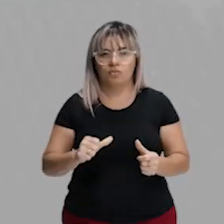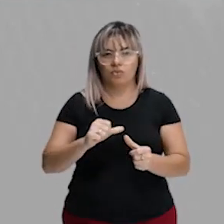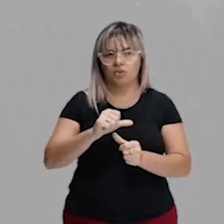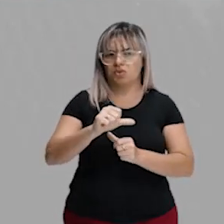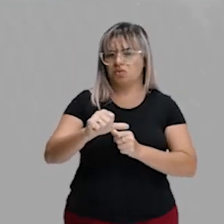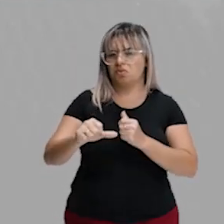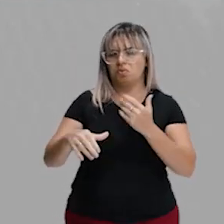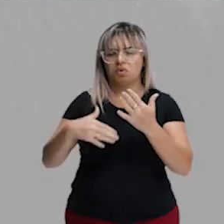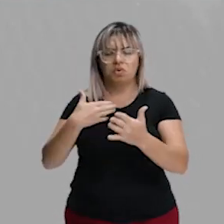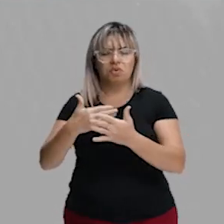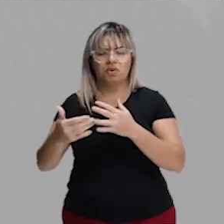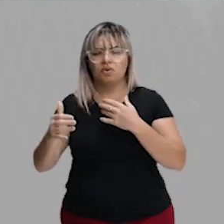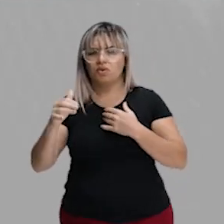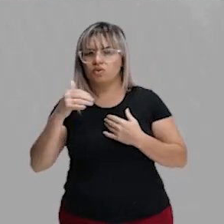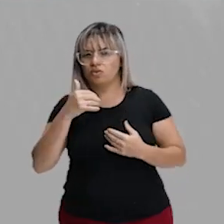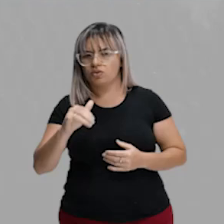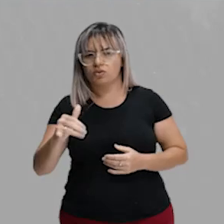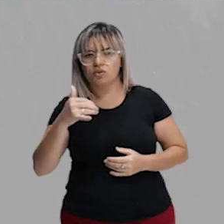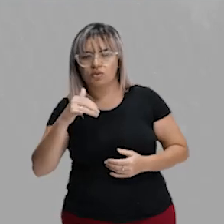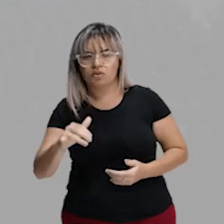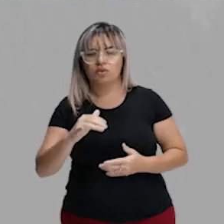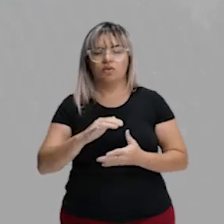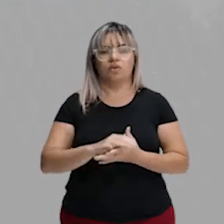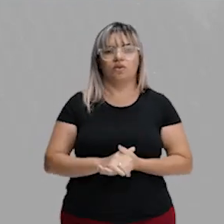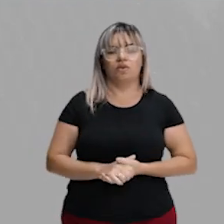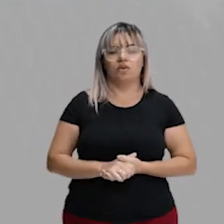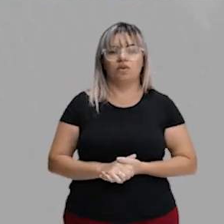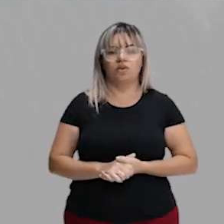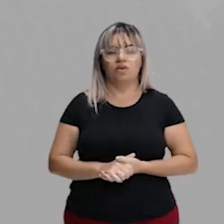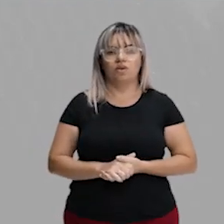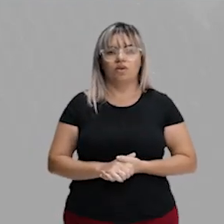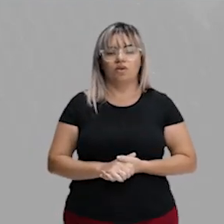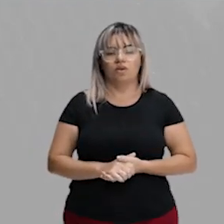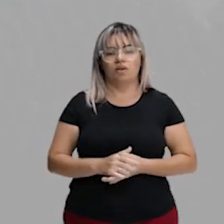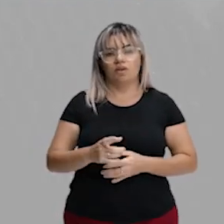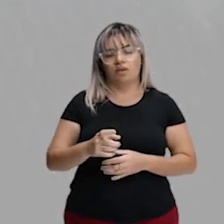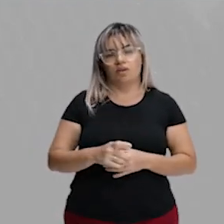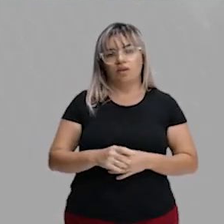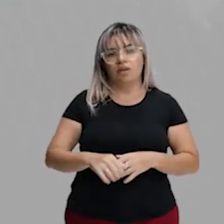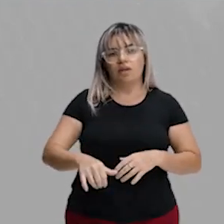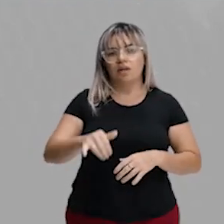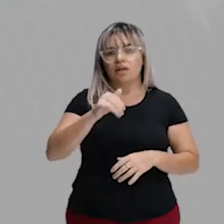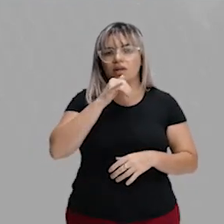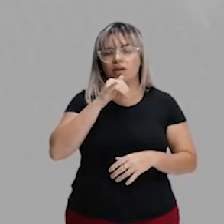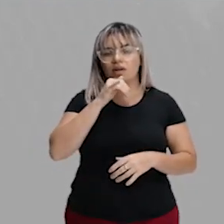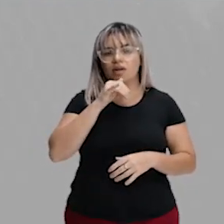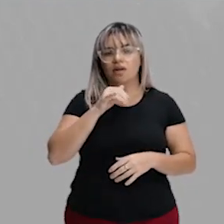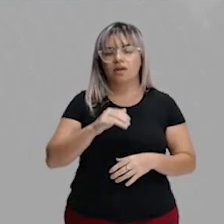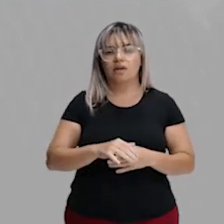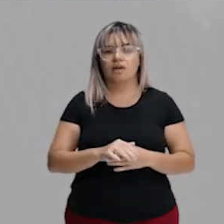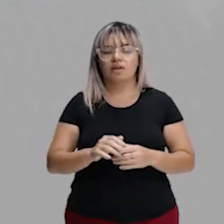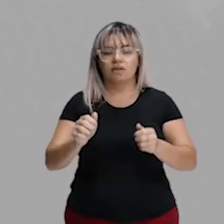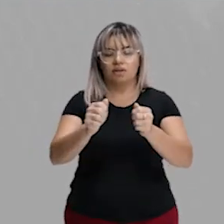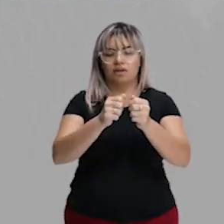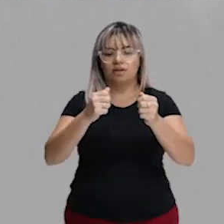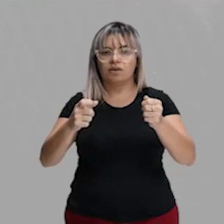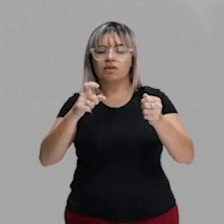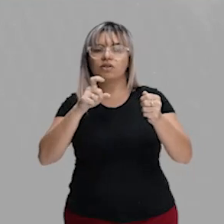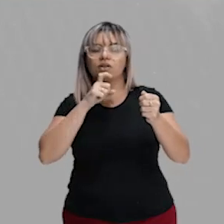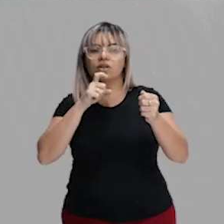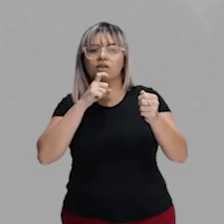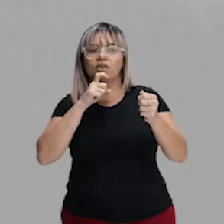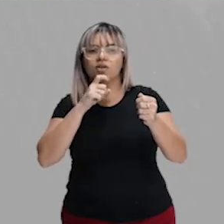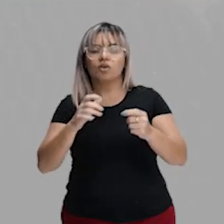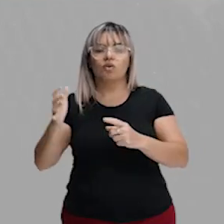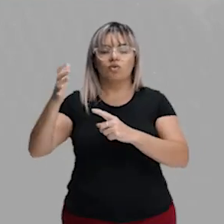outro tipo de energia, certo? A geladeira, o ventilador, a máquina de